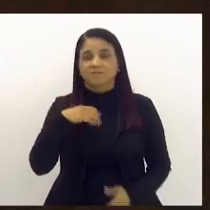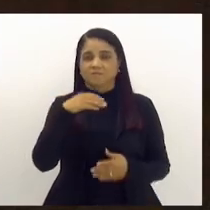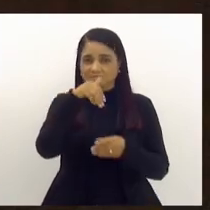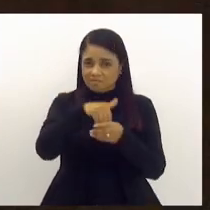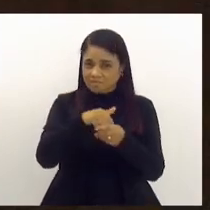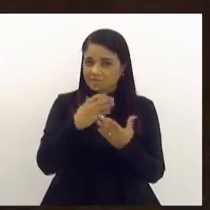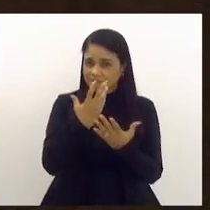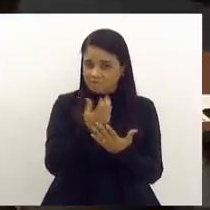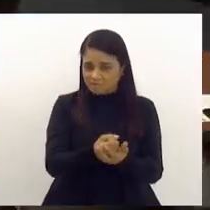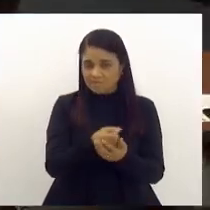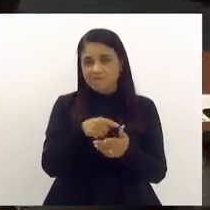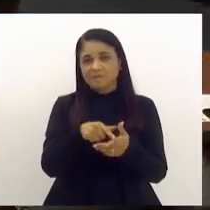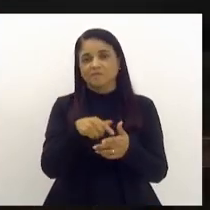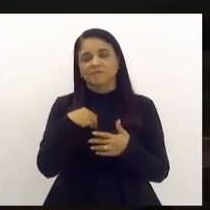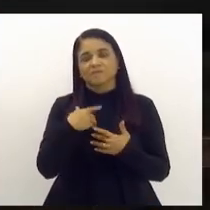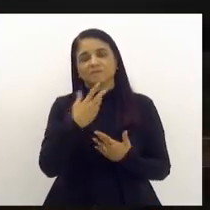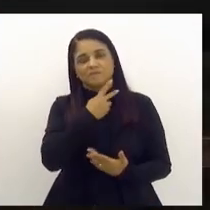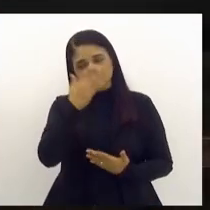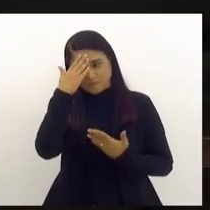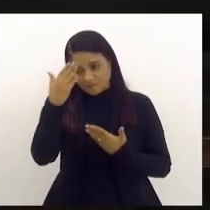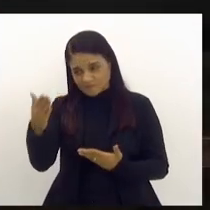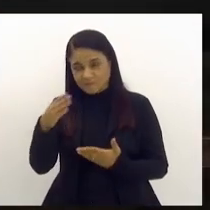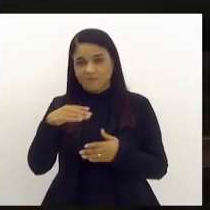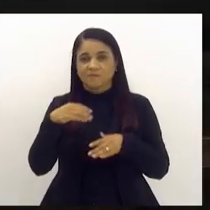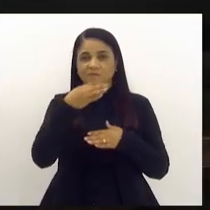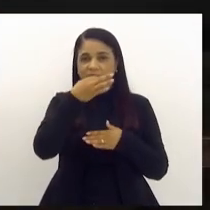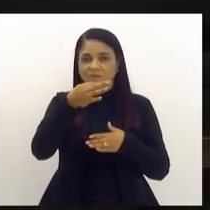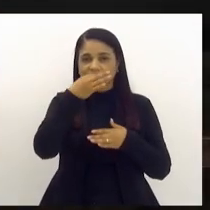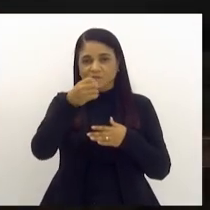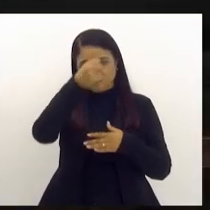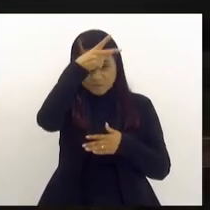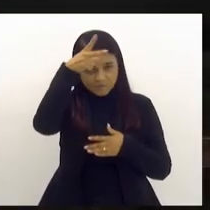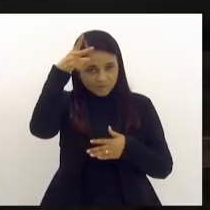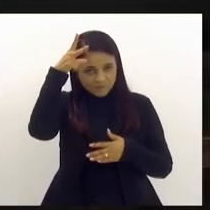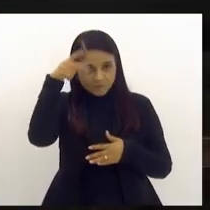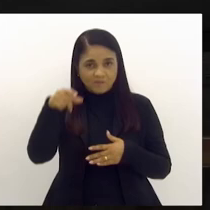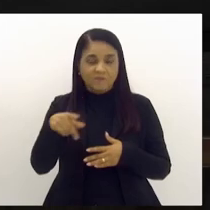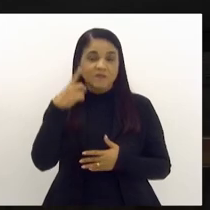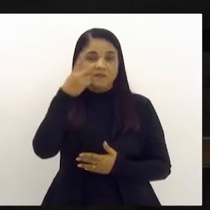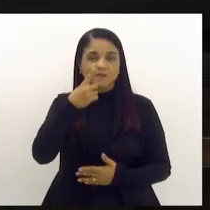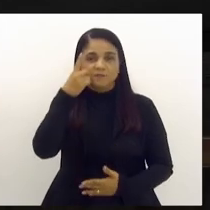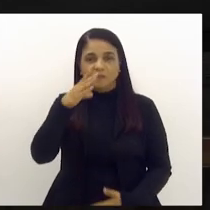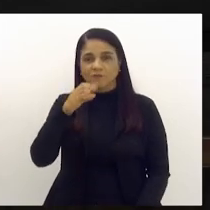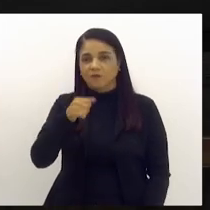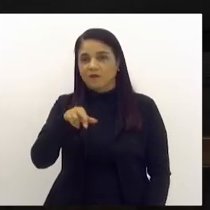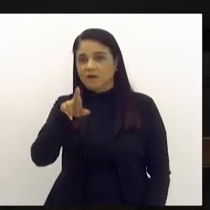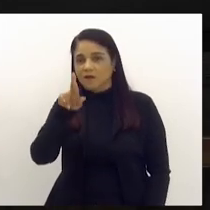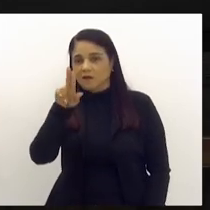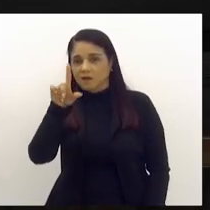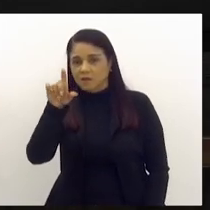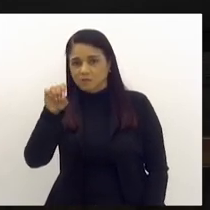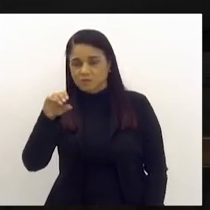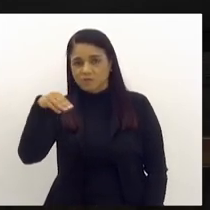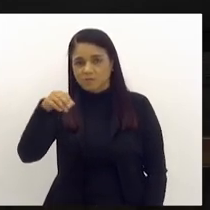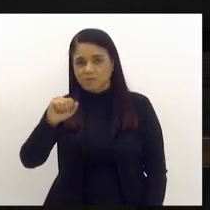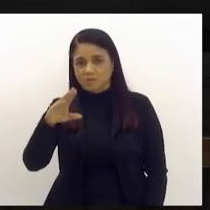Favorável, senhor presidente. Muito obrigado. Pela comissão de assuntos municipais, deputado Carlos Macedo.